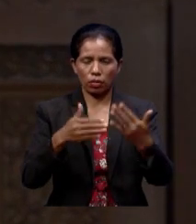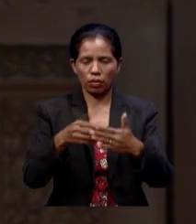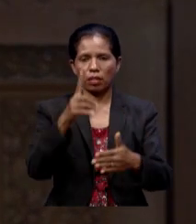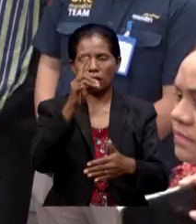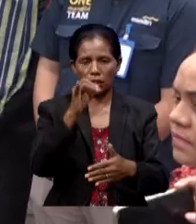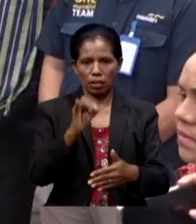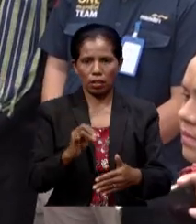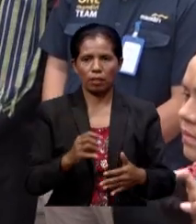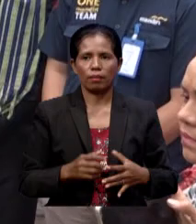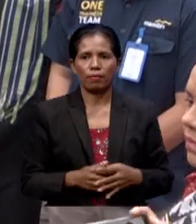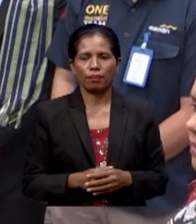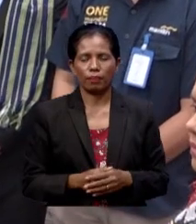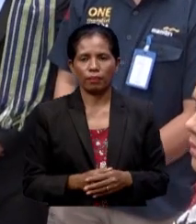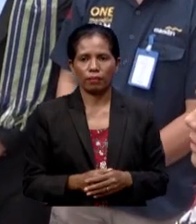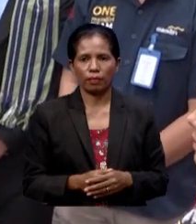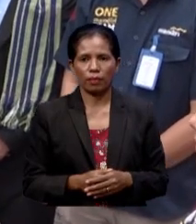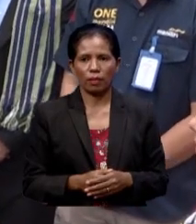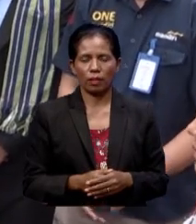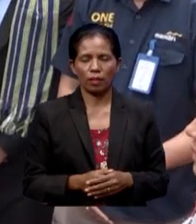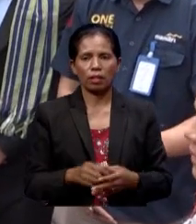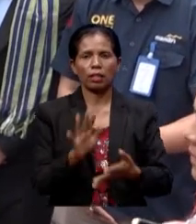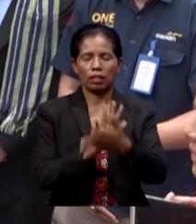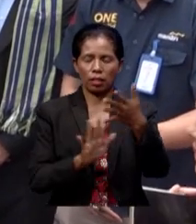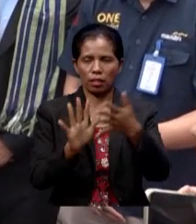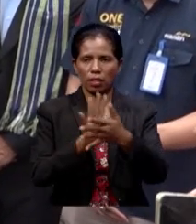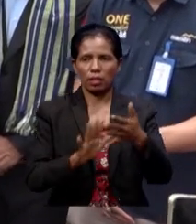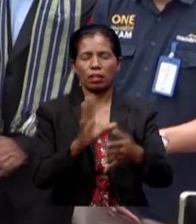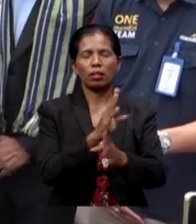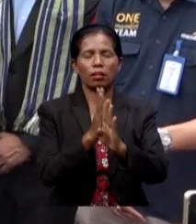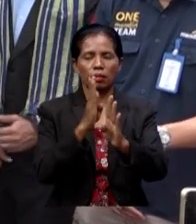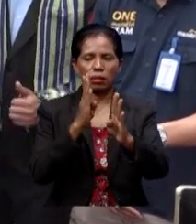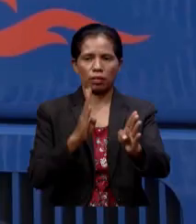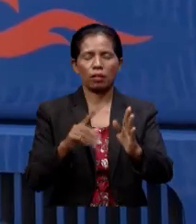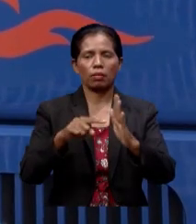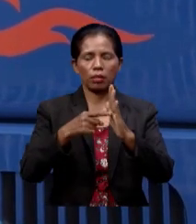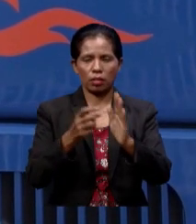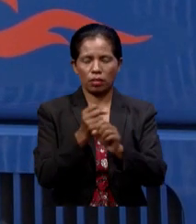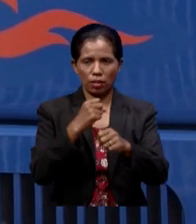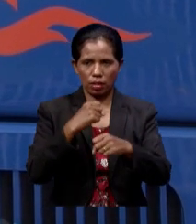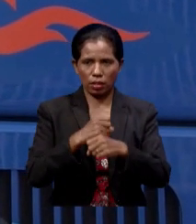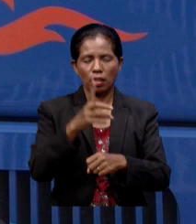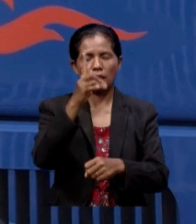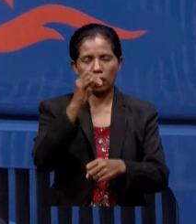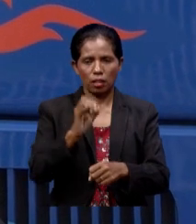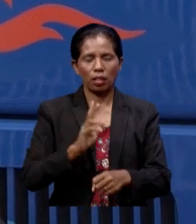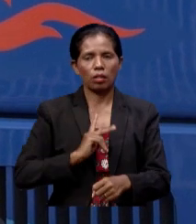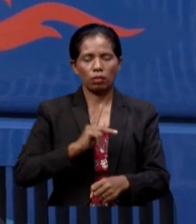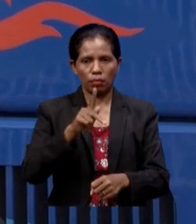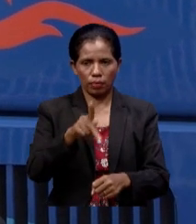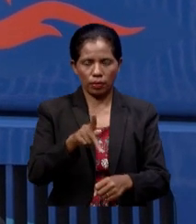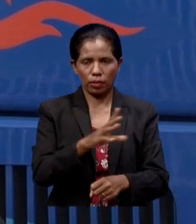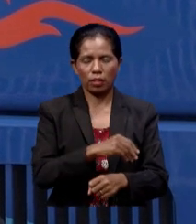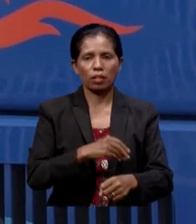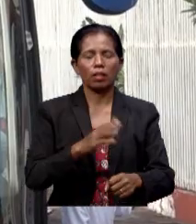laram. Hafoin halo lançamento ba autocarro Babadoc Express, hahu kedas halo operação di Li Kupang. Autocarro